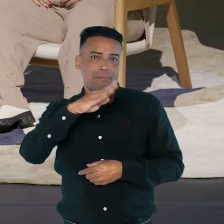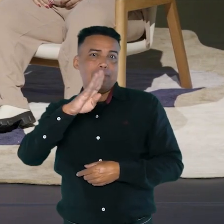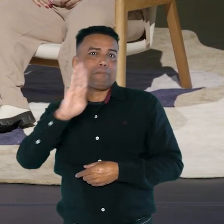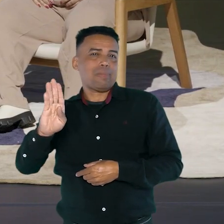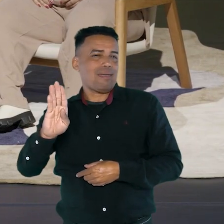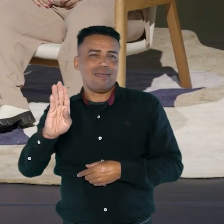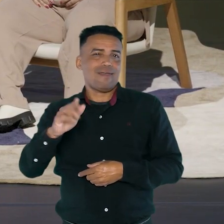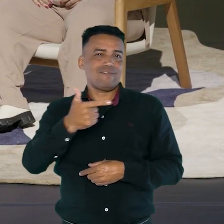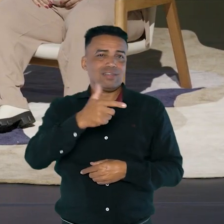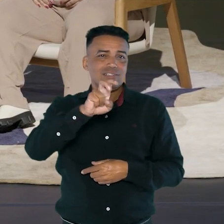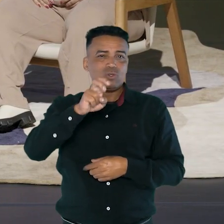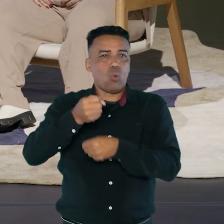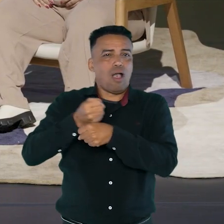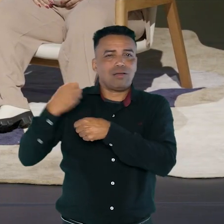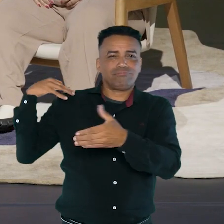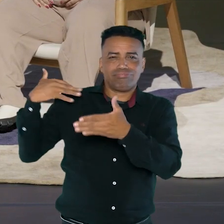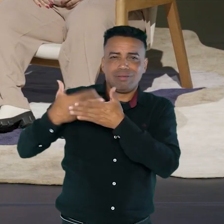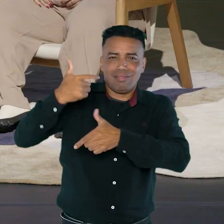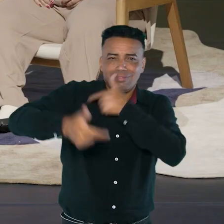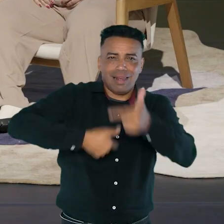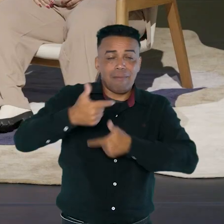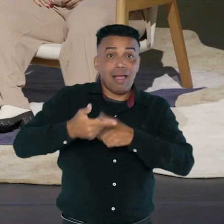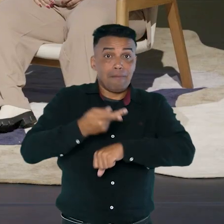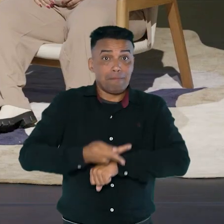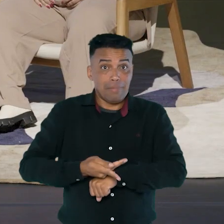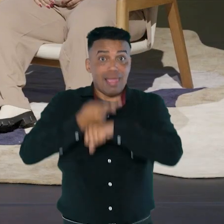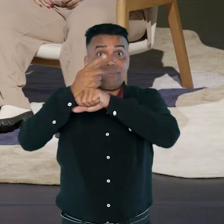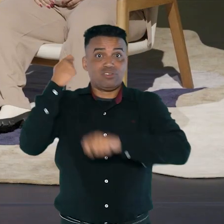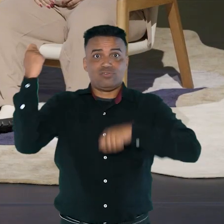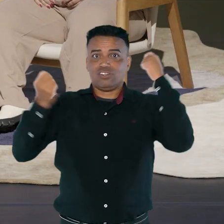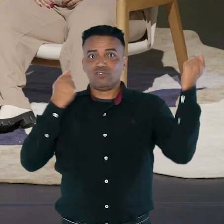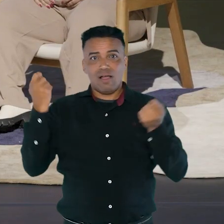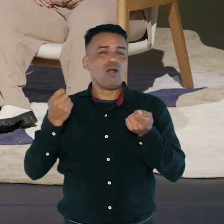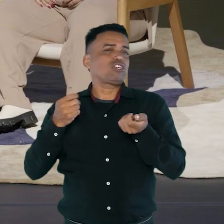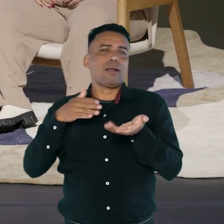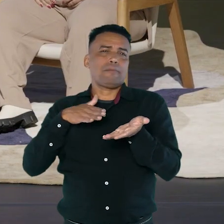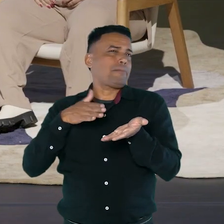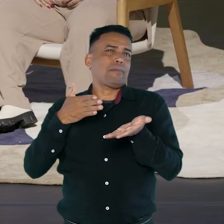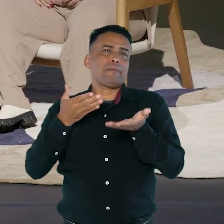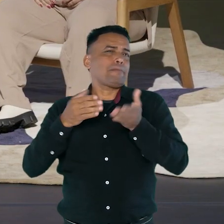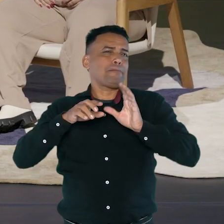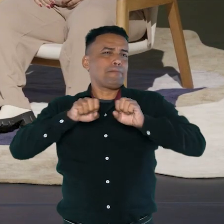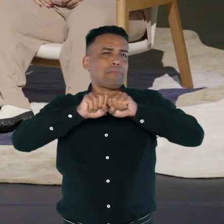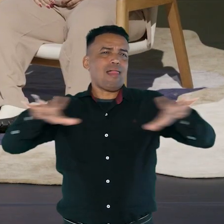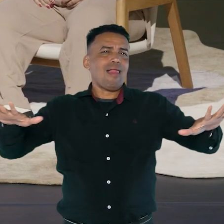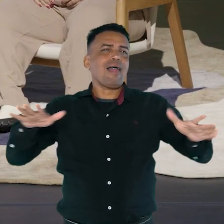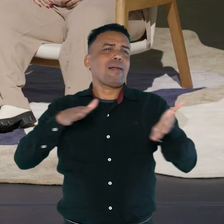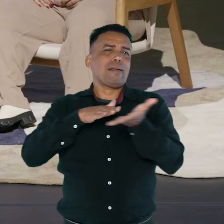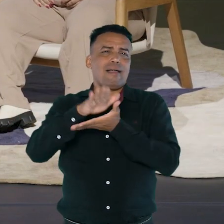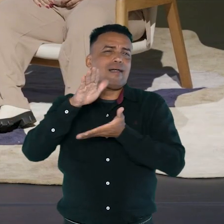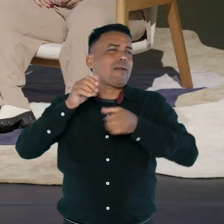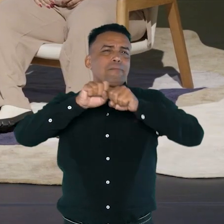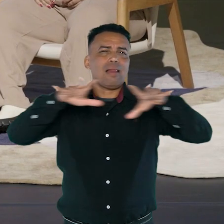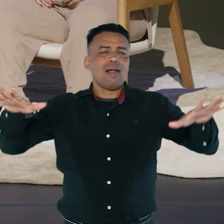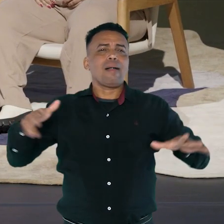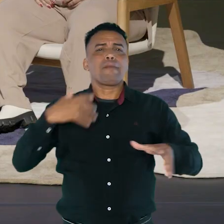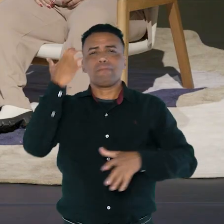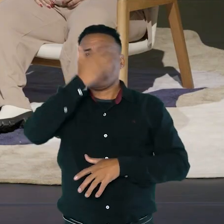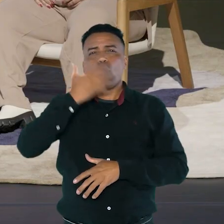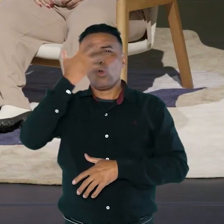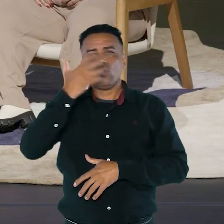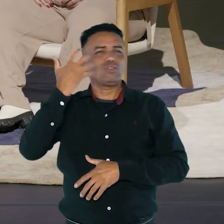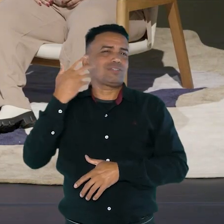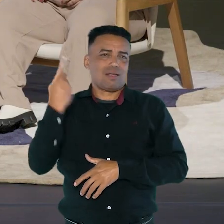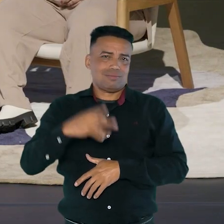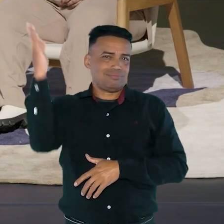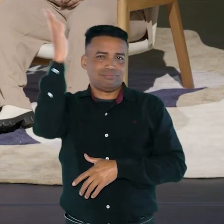Ao longo de 25 anos de carreira, acumula prêmios em festivais e já lançou 4 álbuns que evidenciam a sua potência criativa e conexão